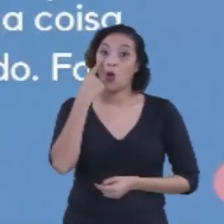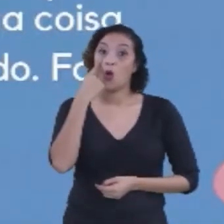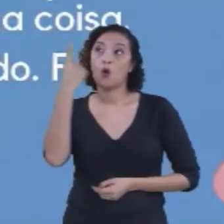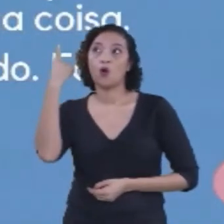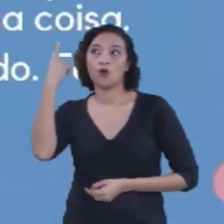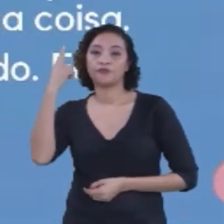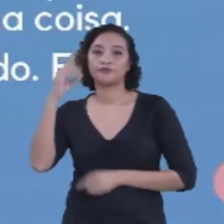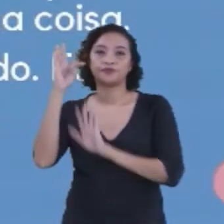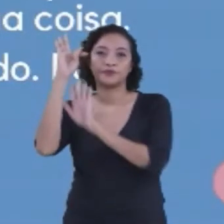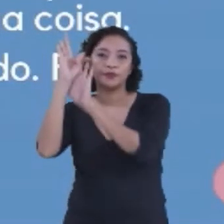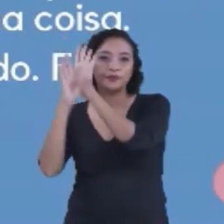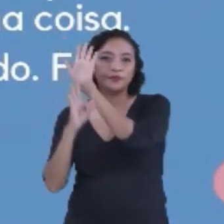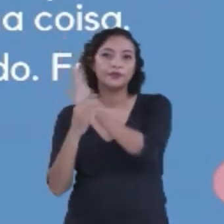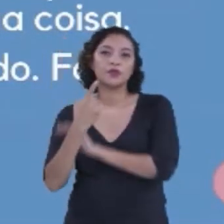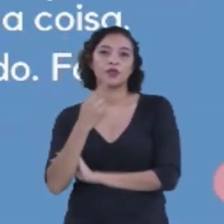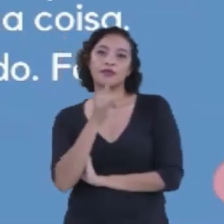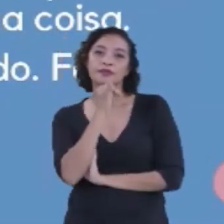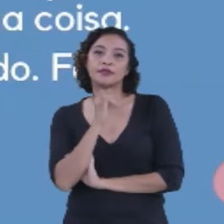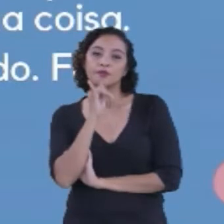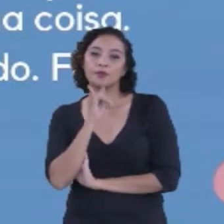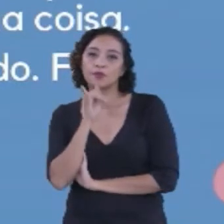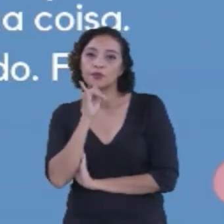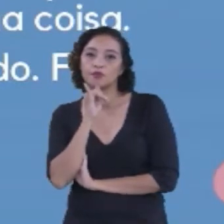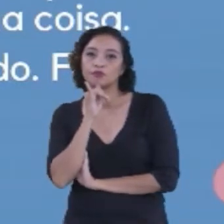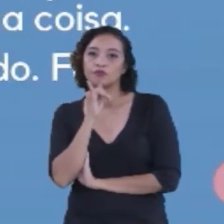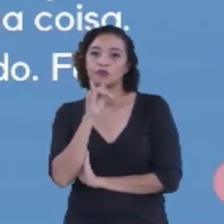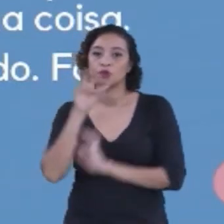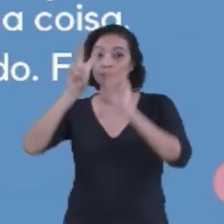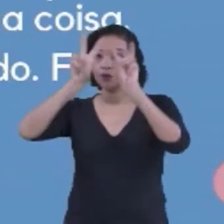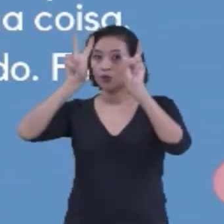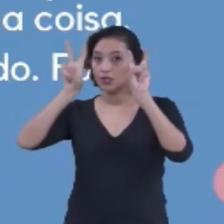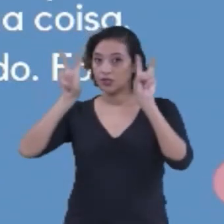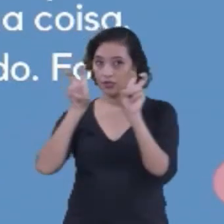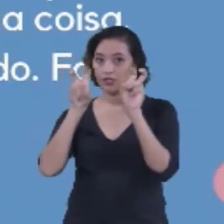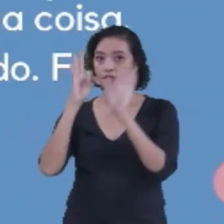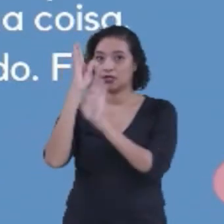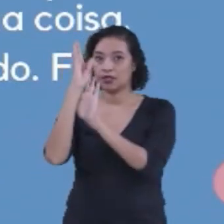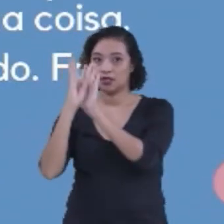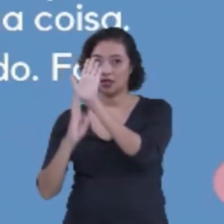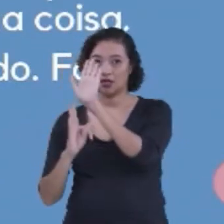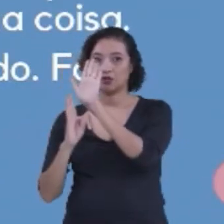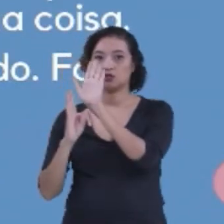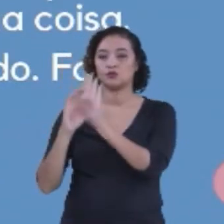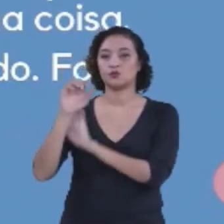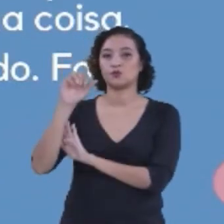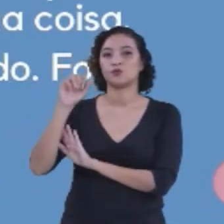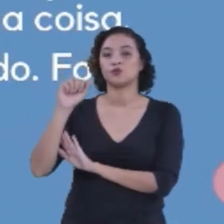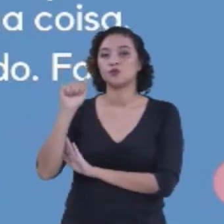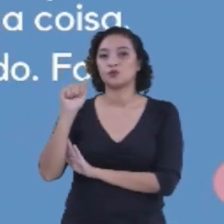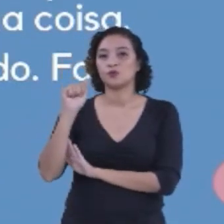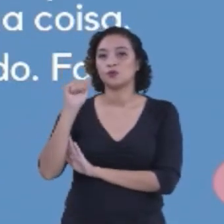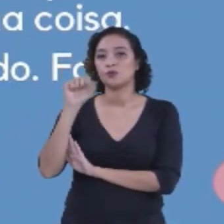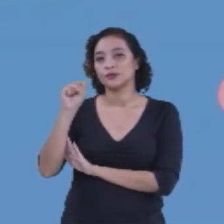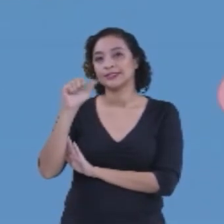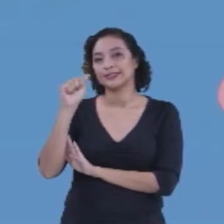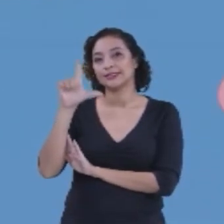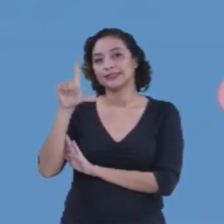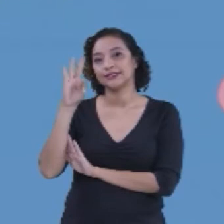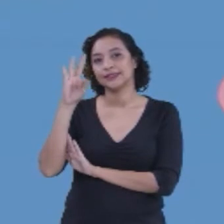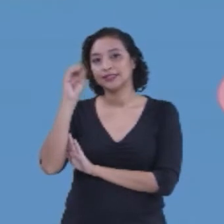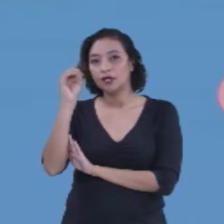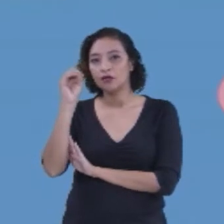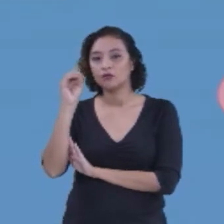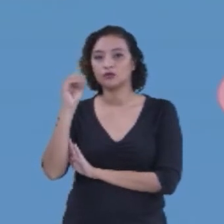nosso exemplo, nós temos o texto salto. Olha só. O valor do dinheiro. Para ensinar